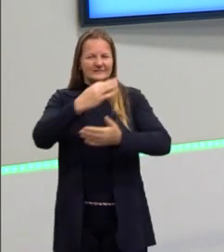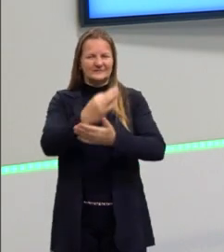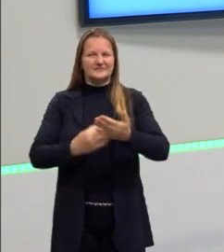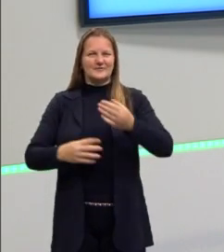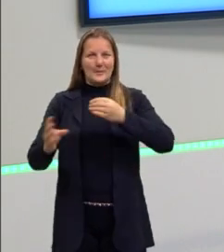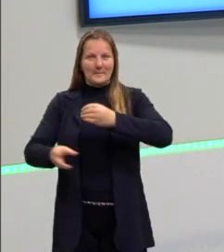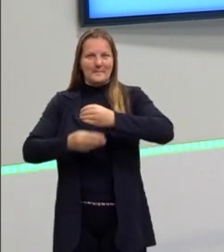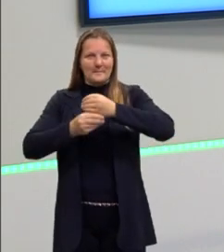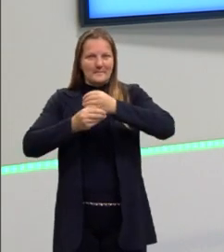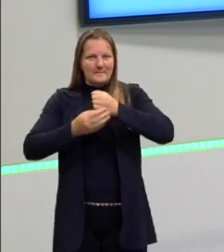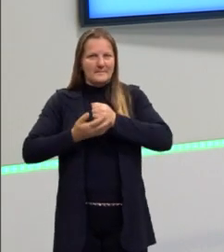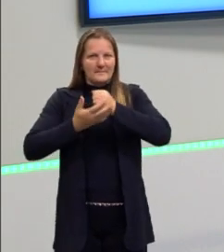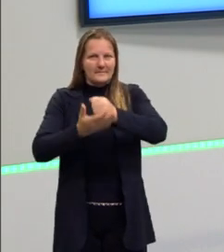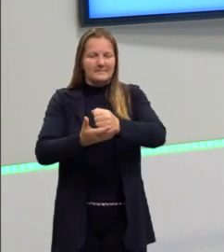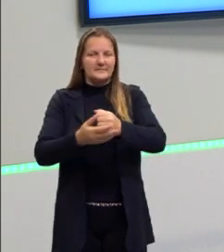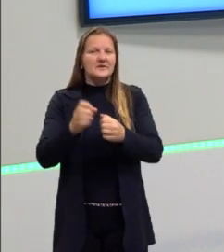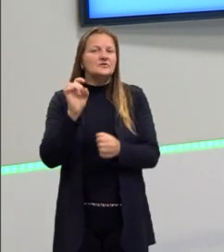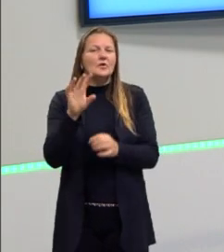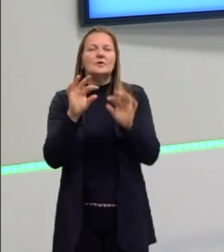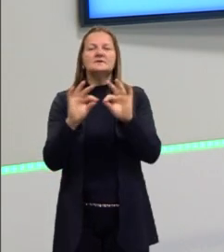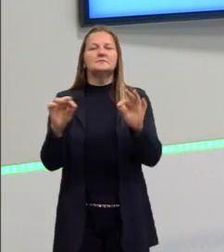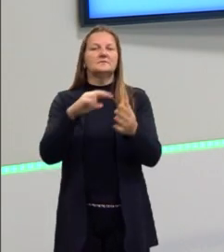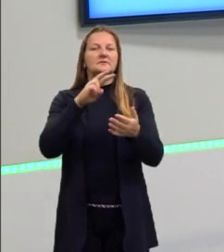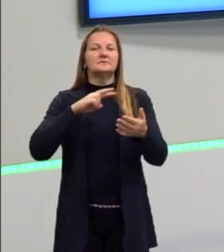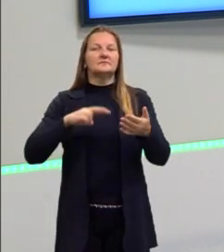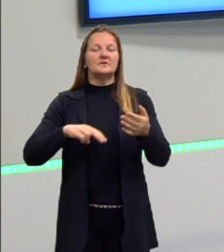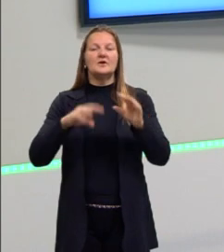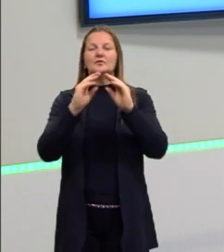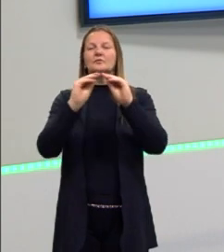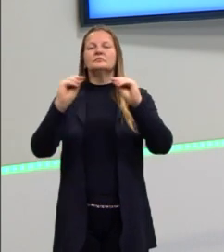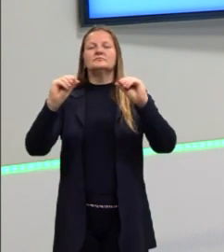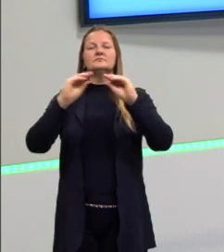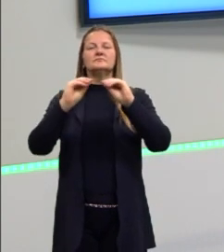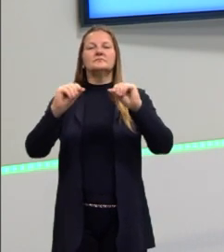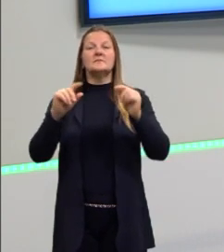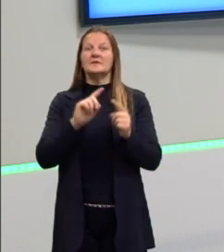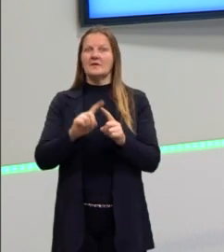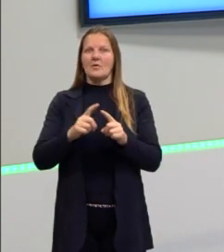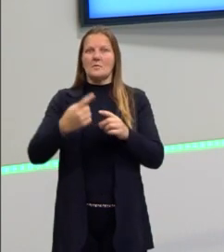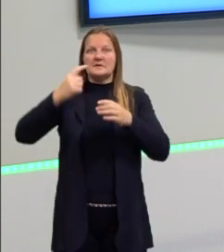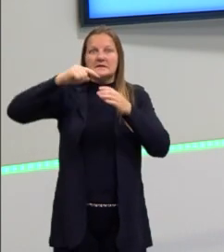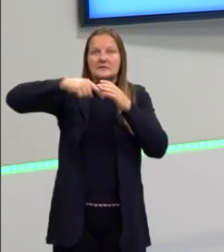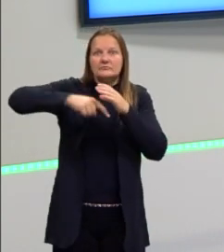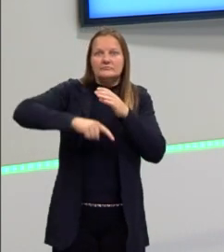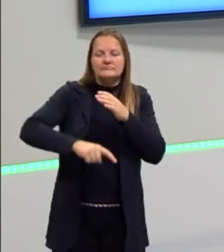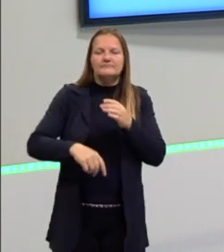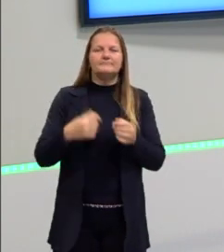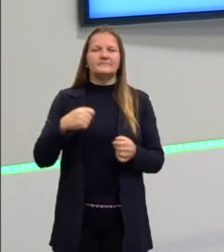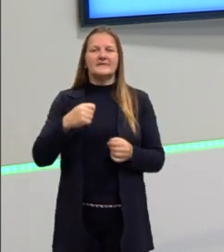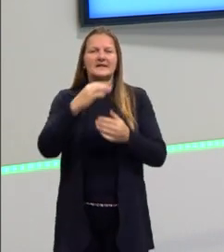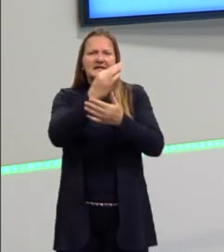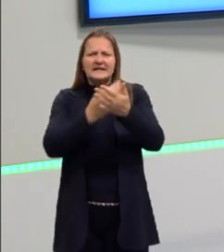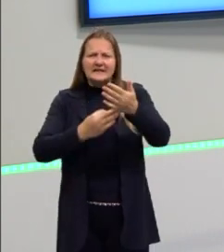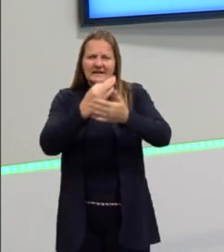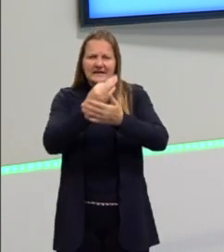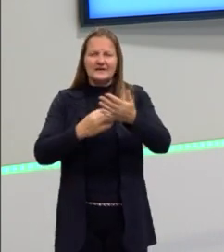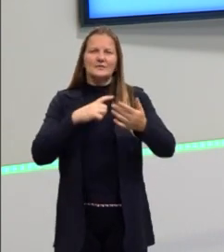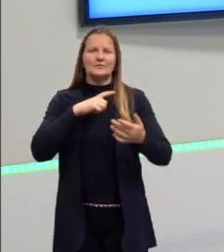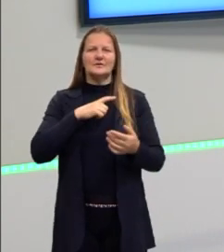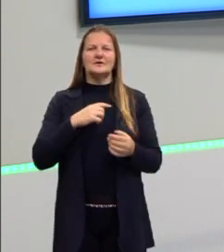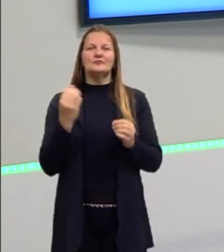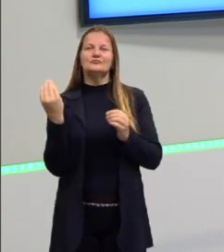que não é uma simples leitura não é uma leitura superficial porque nós temos textos que aparecem